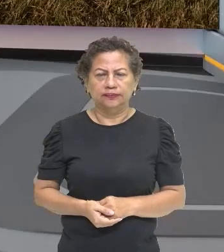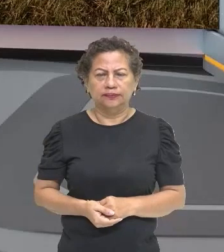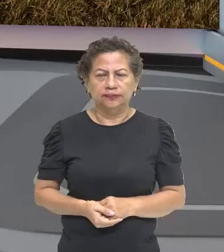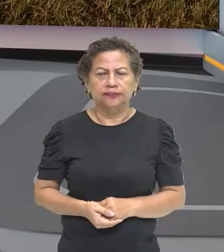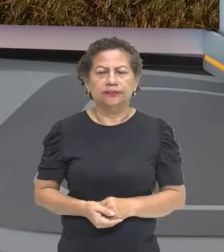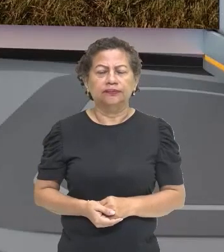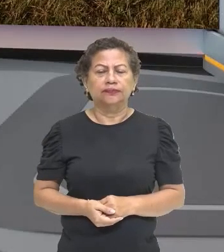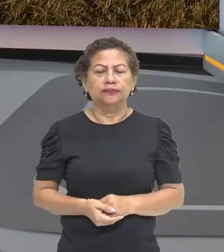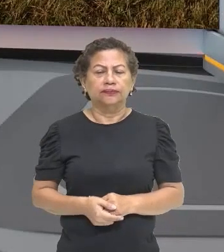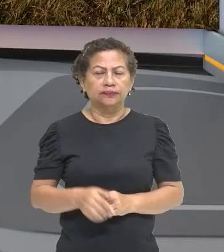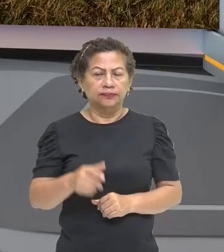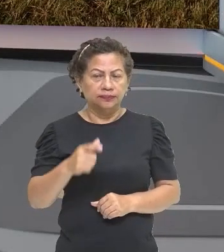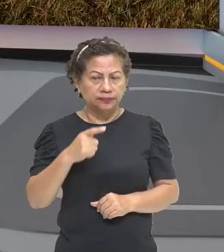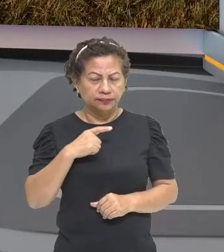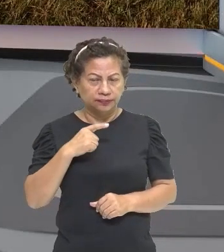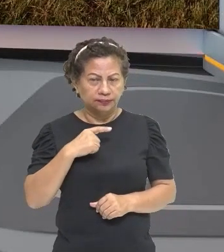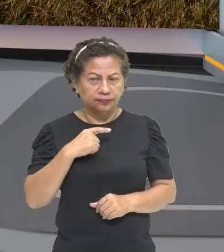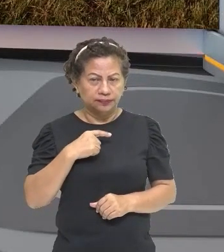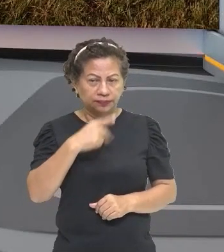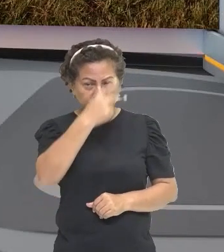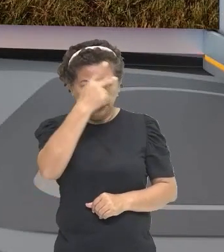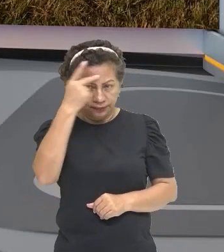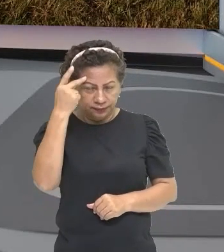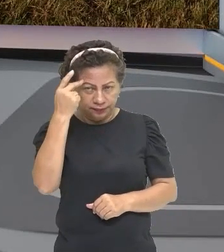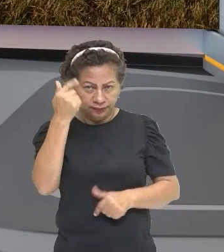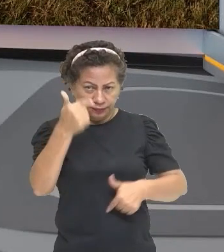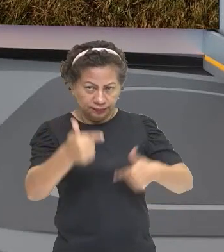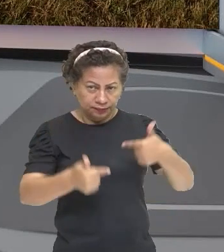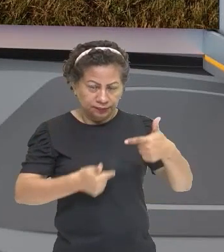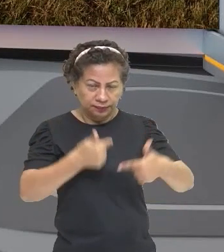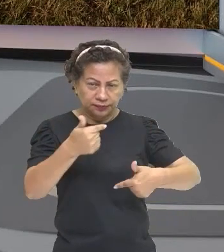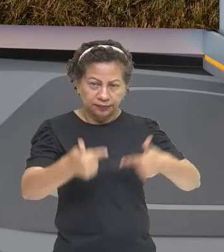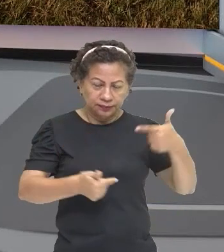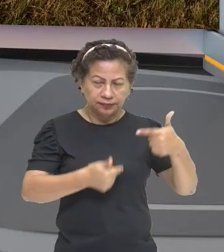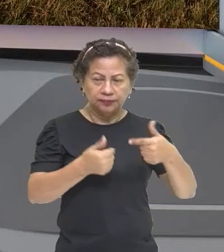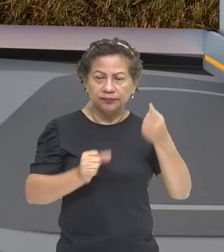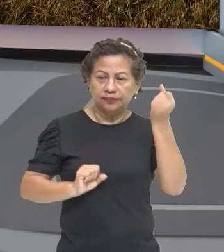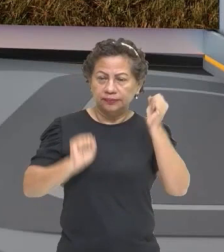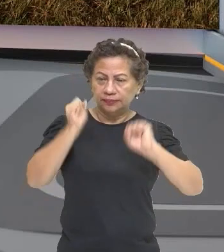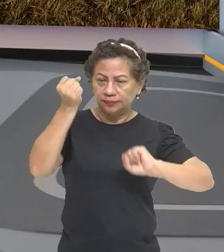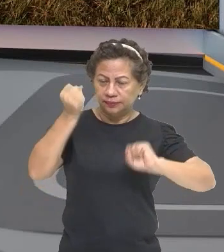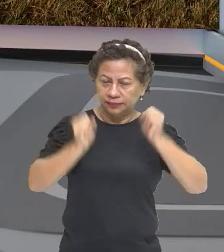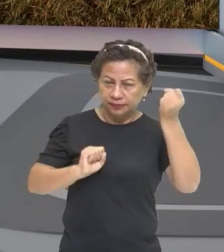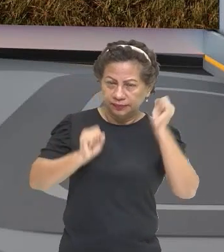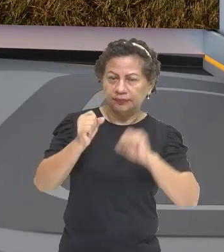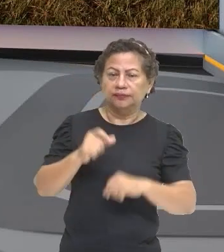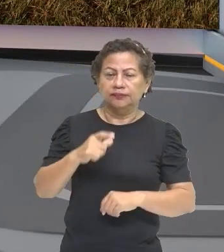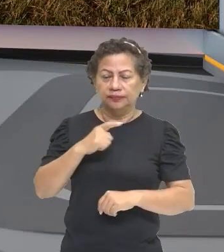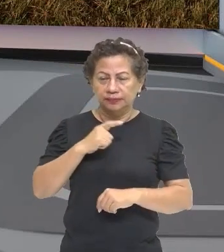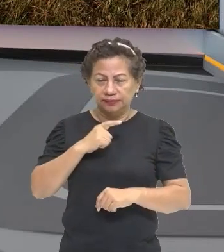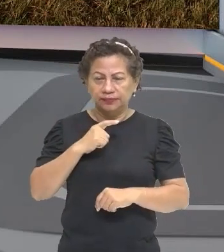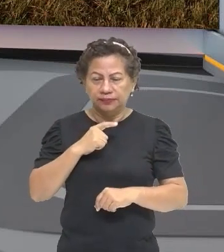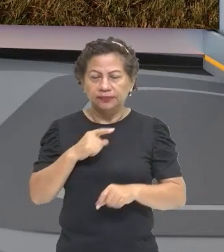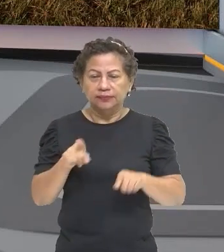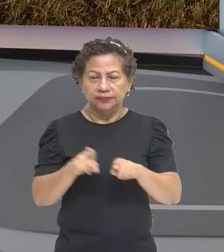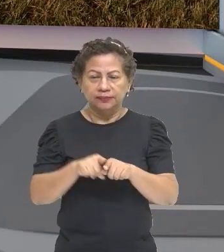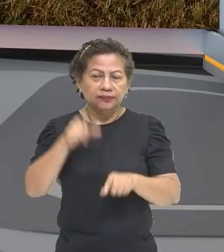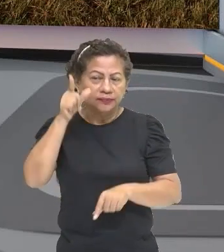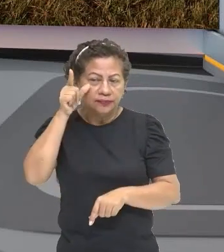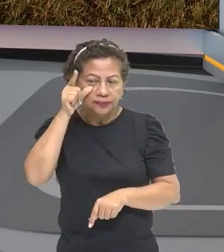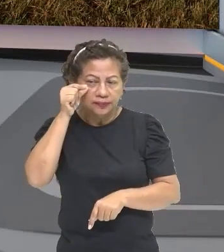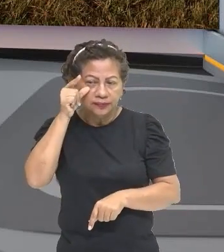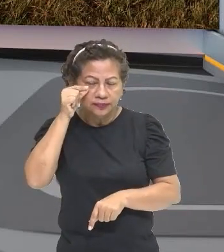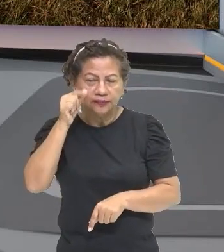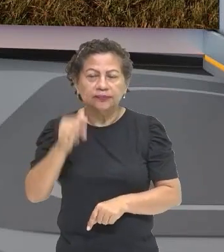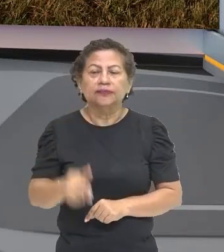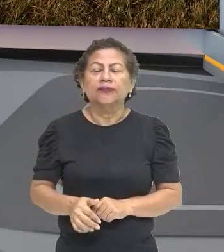Temos aqui um trabalhador que trabalha na indústria. Temos aqui uma figurinha engraçada que é o Guaraná